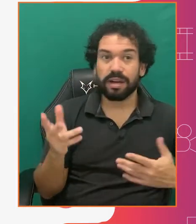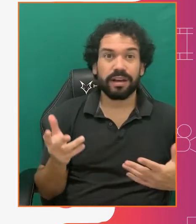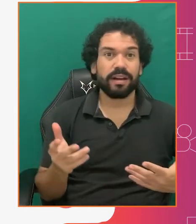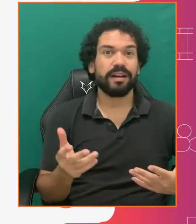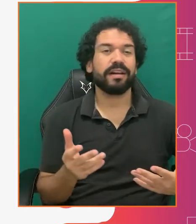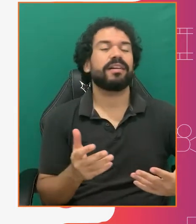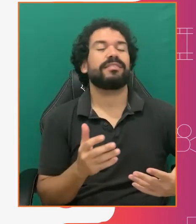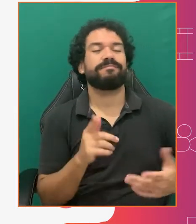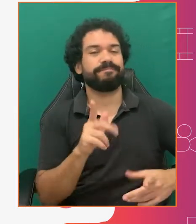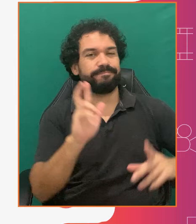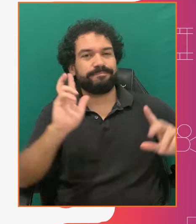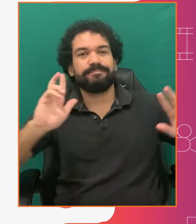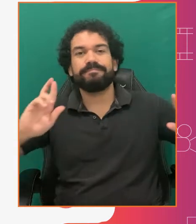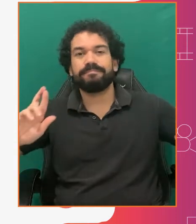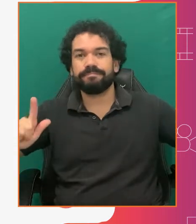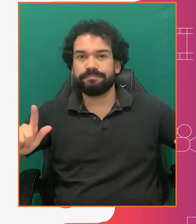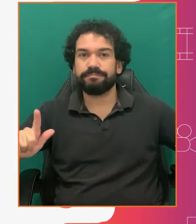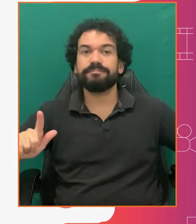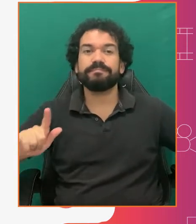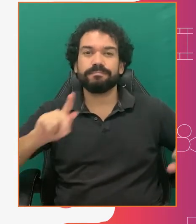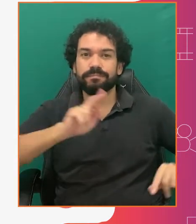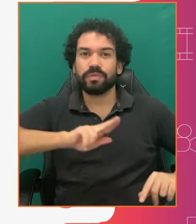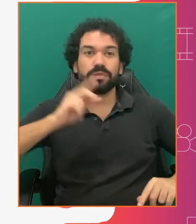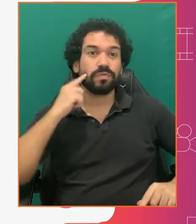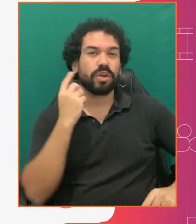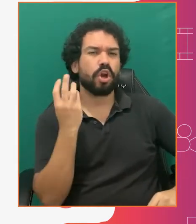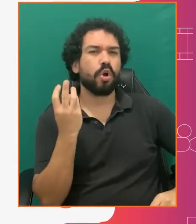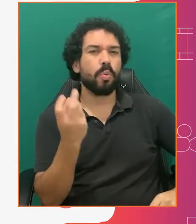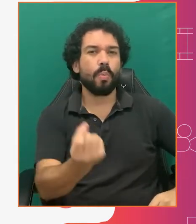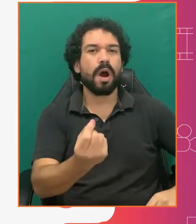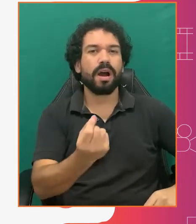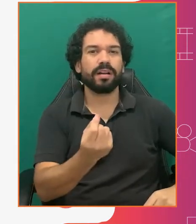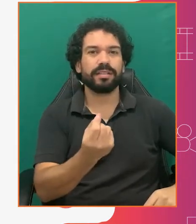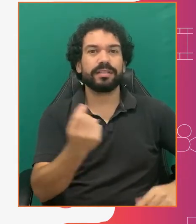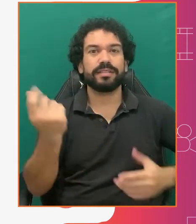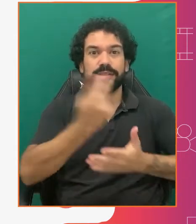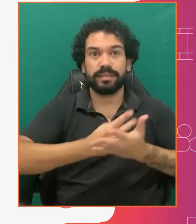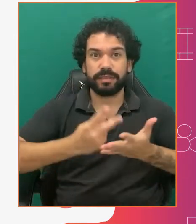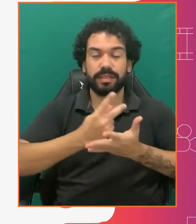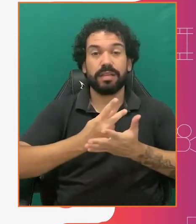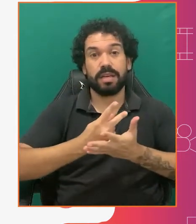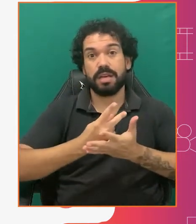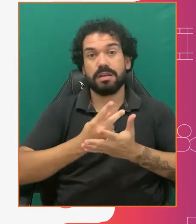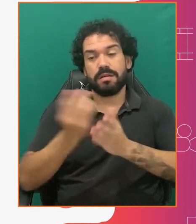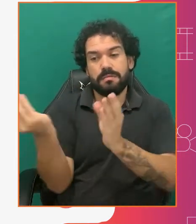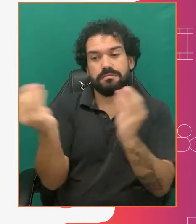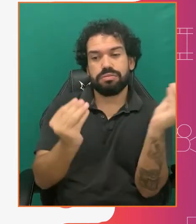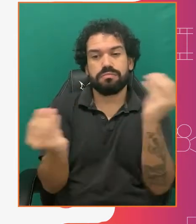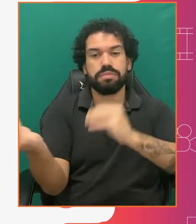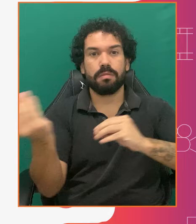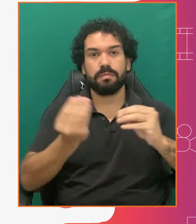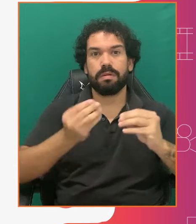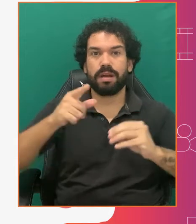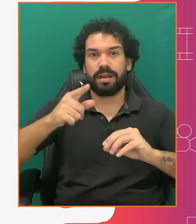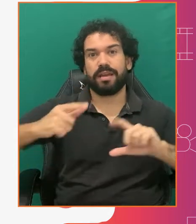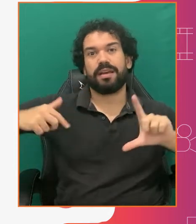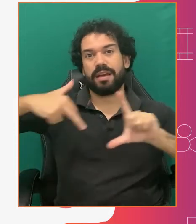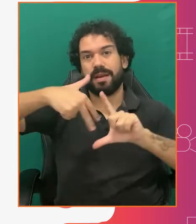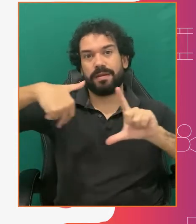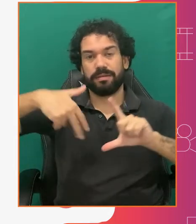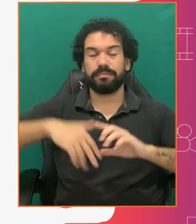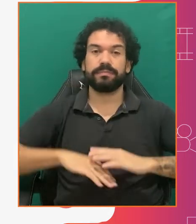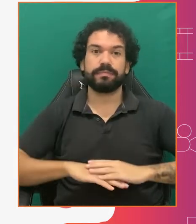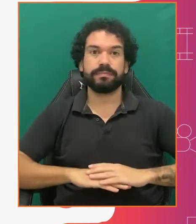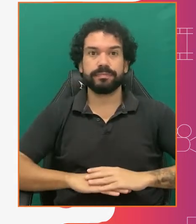lado, essa diferença é feita a partir da quantidade de desenhos que você vai inserir nessa animação.